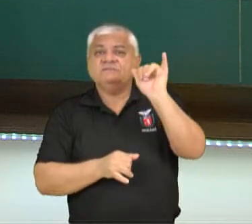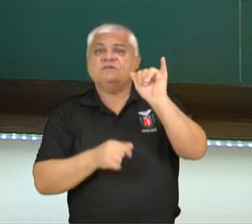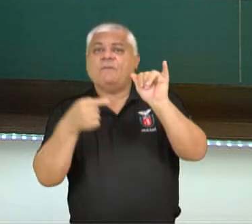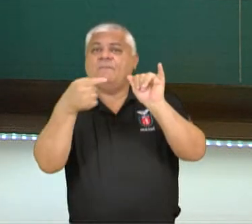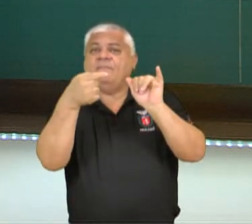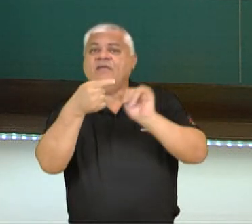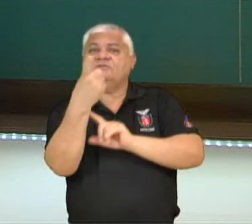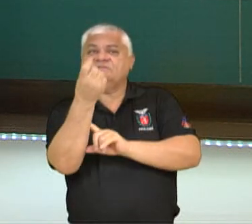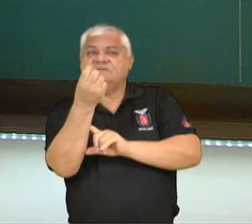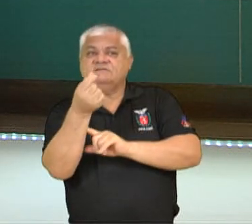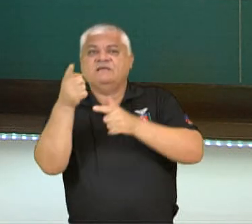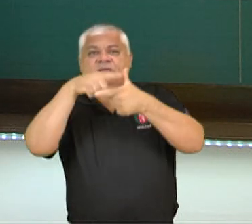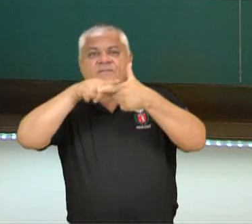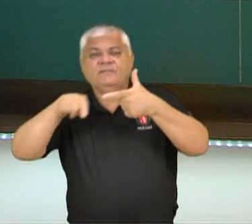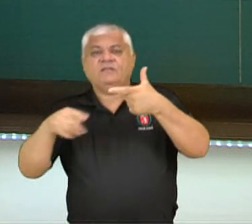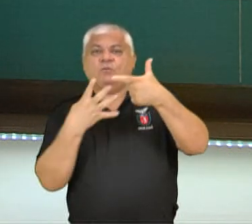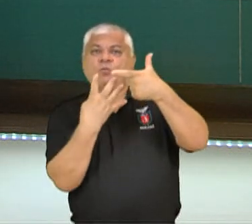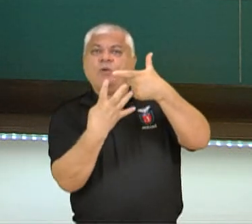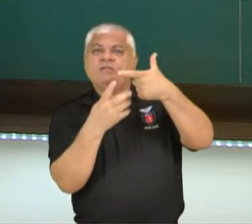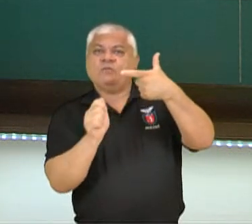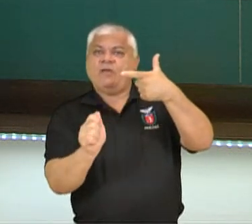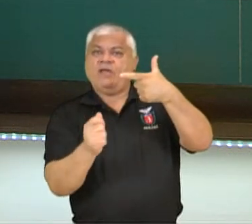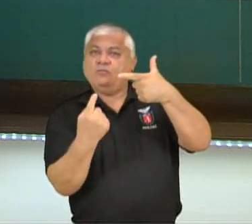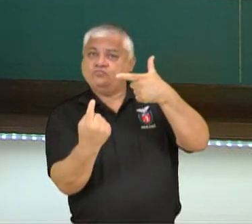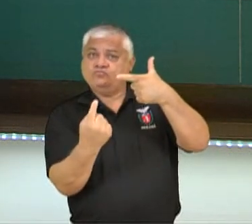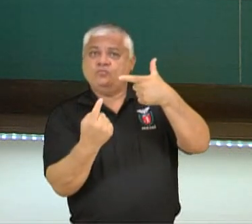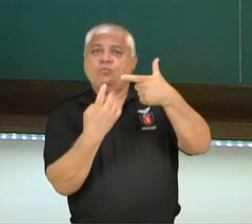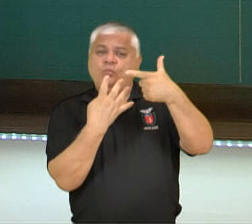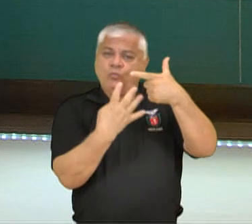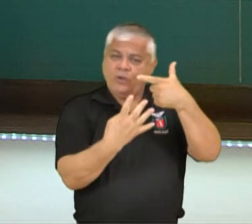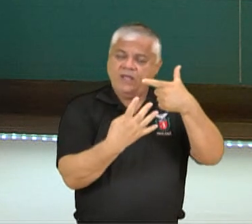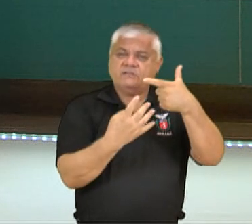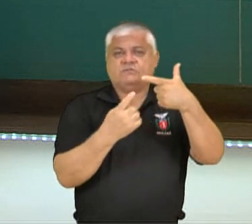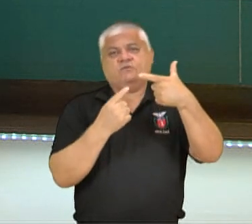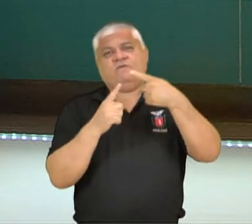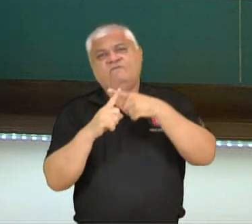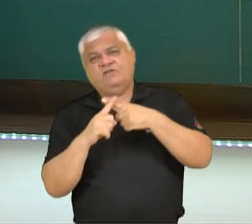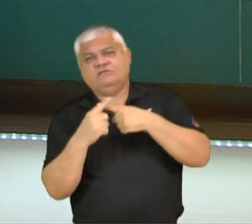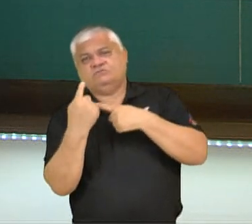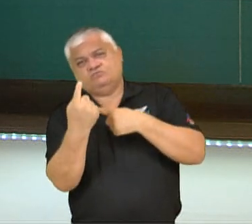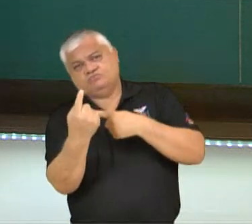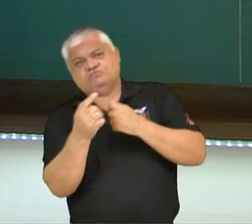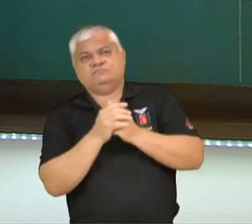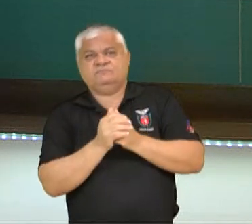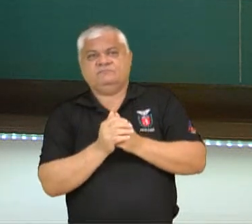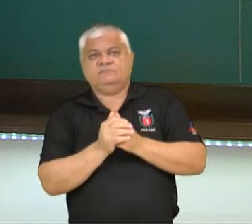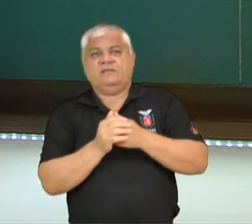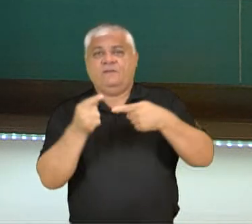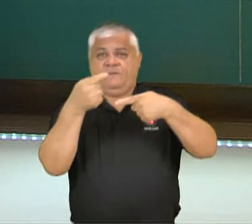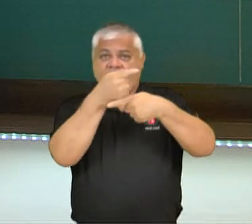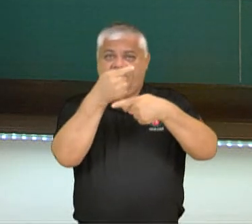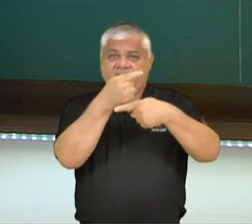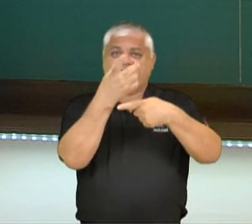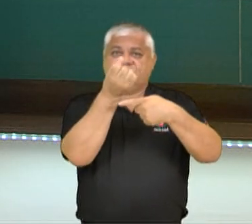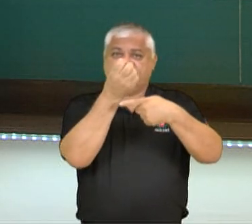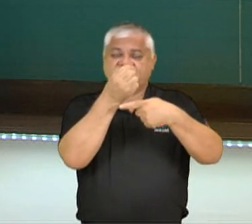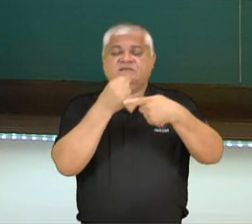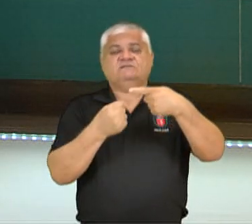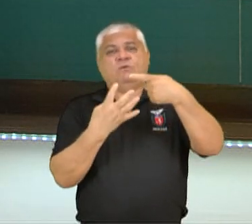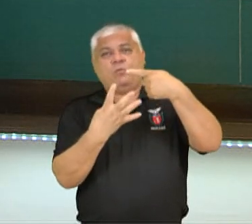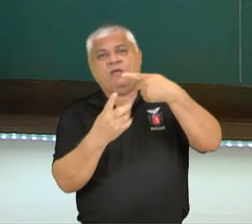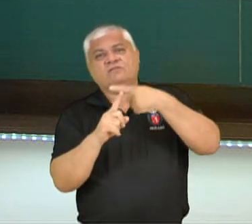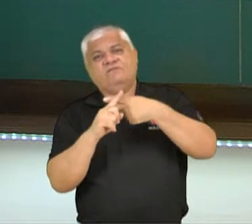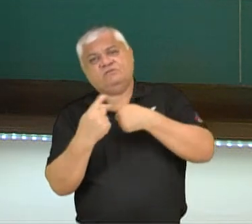menos delta dividido por 4a. Então, seria menos 16 dividindo por 4 vezes